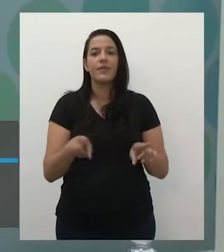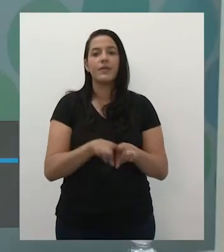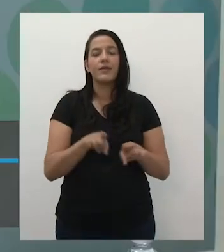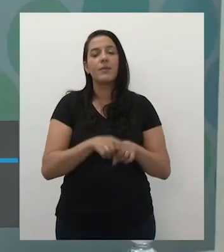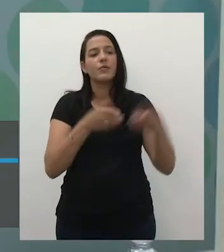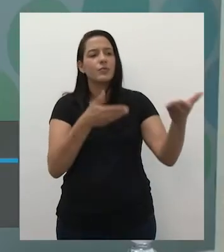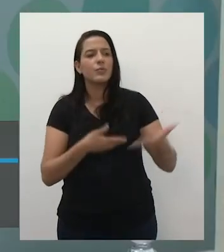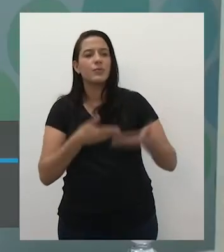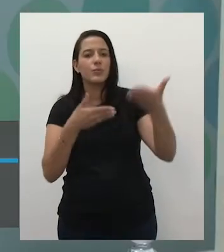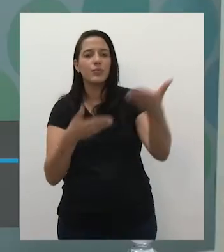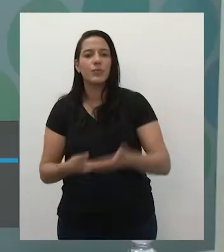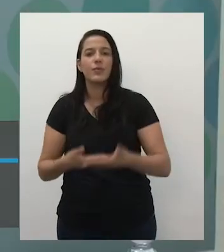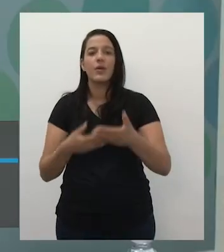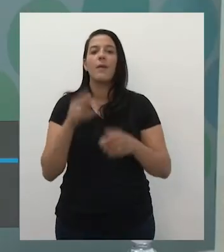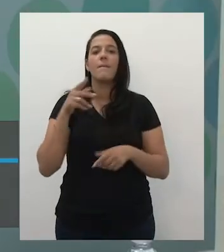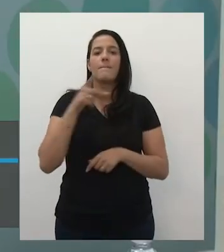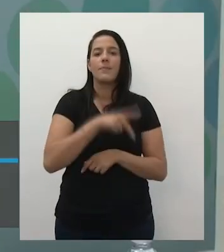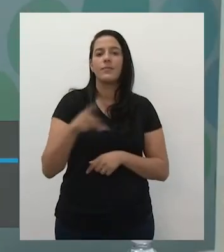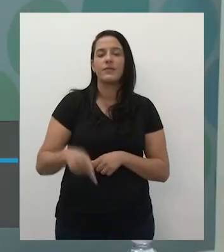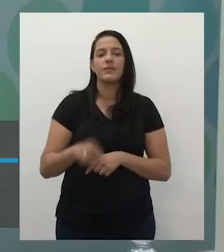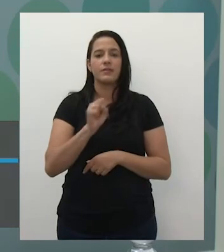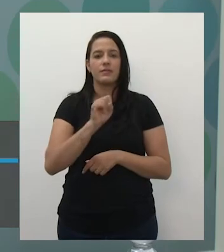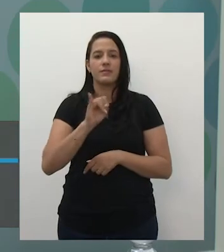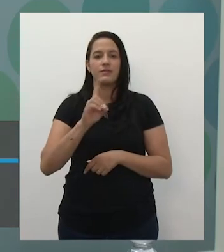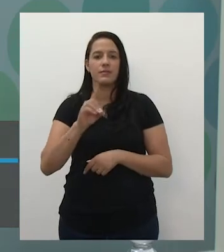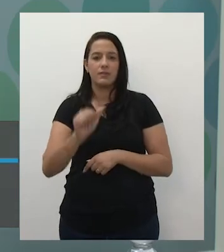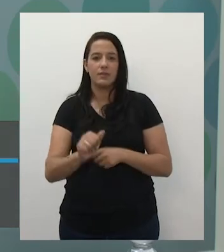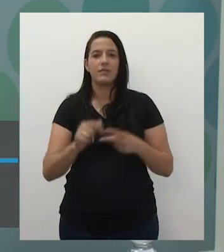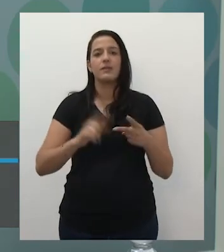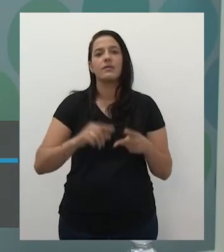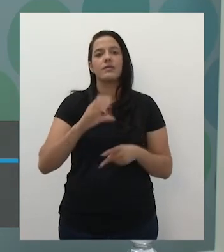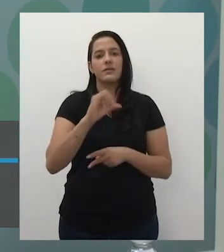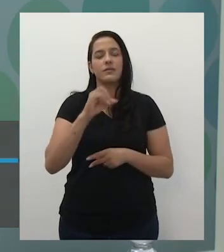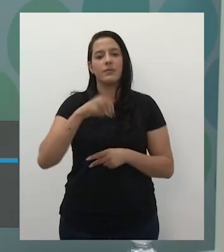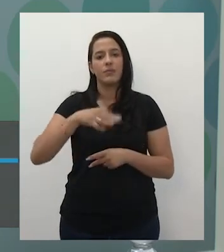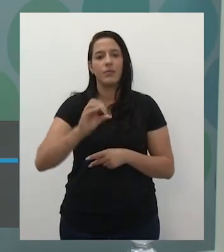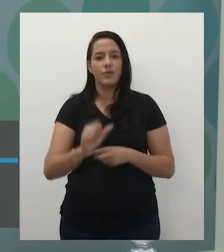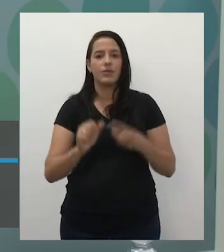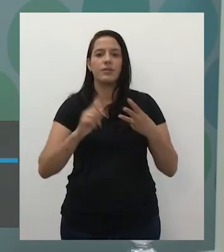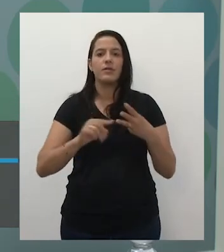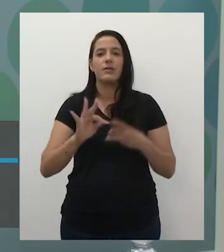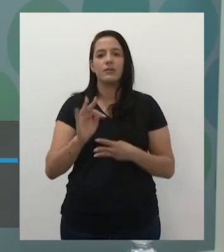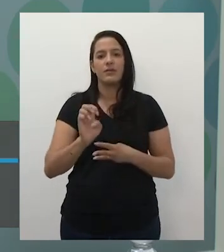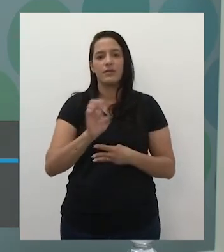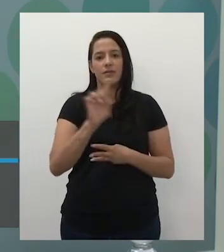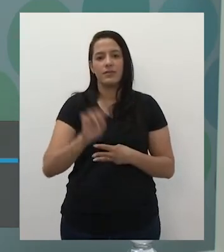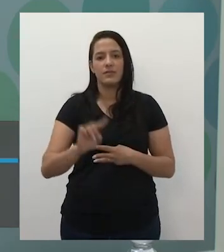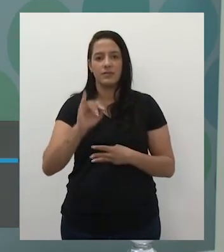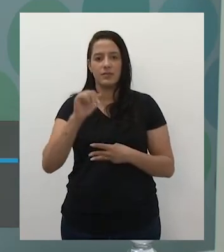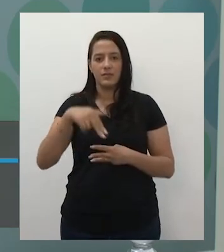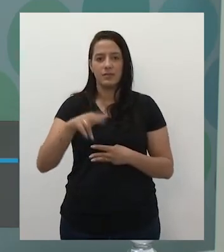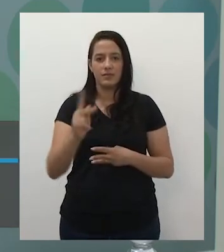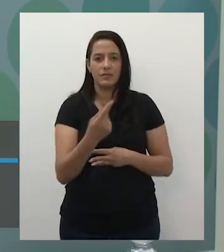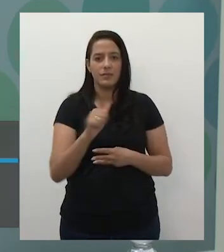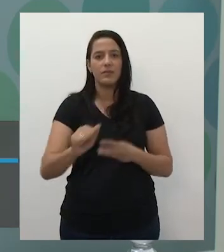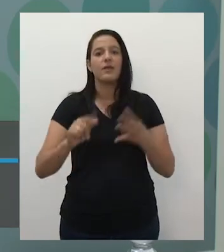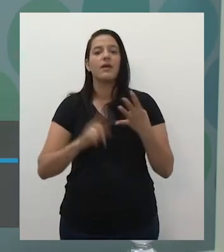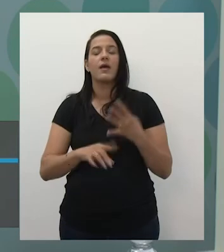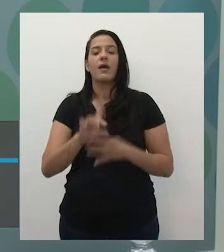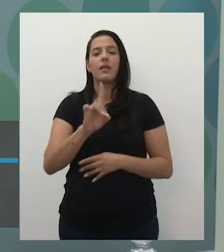de autorreflexão, de autoconhecimento, ele é essencial quando a gente está falando do desenvolvimento, né? E aí é